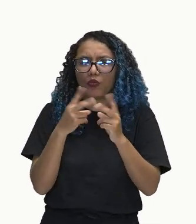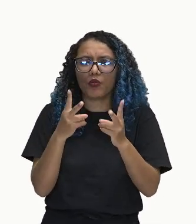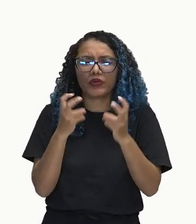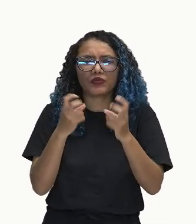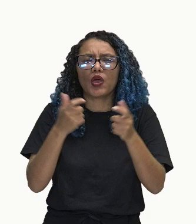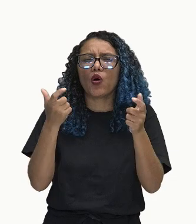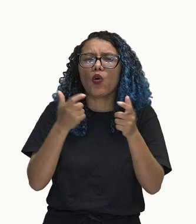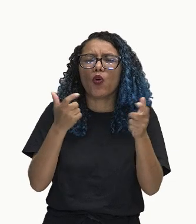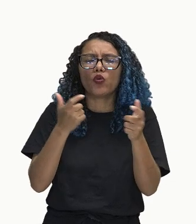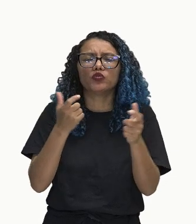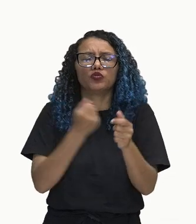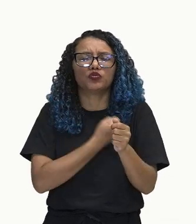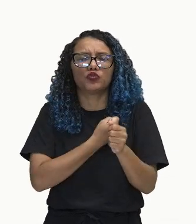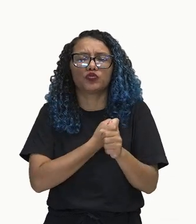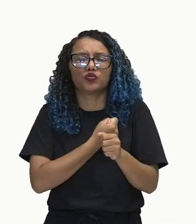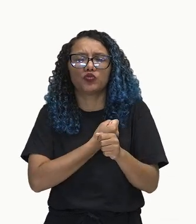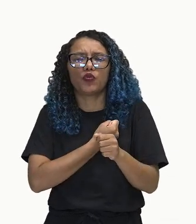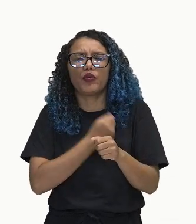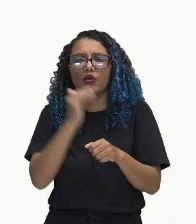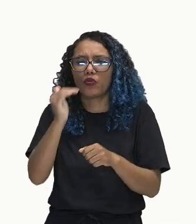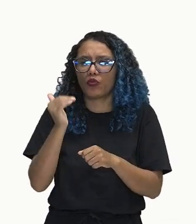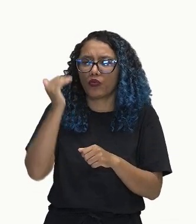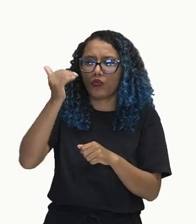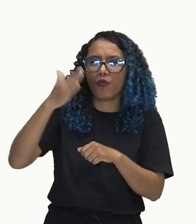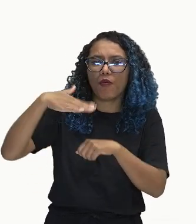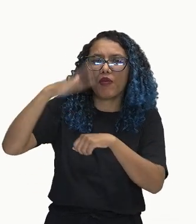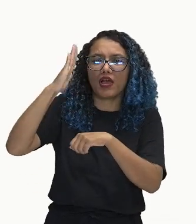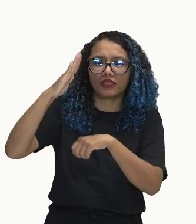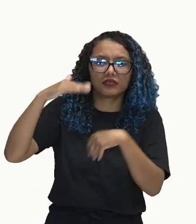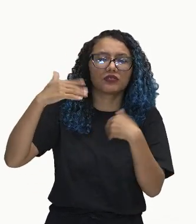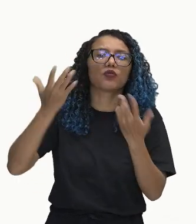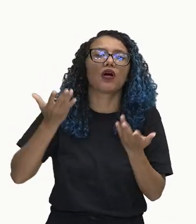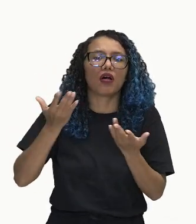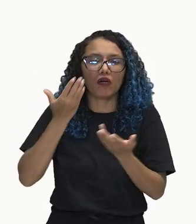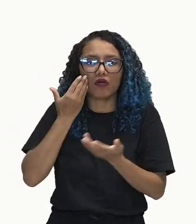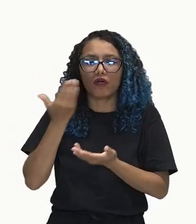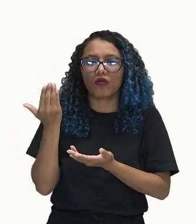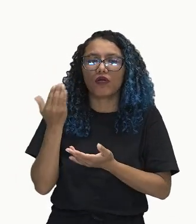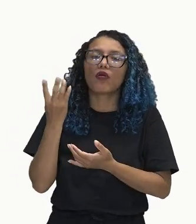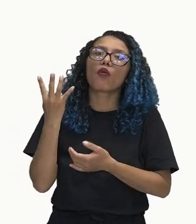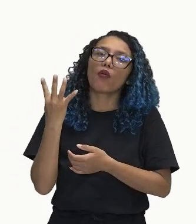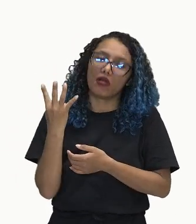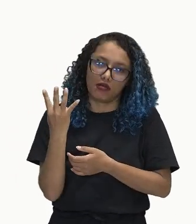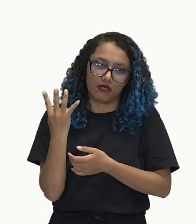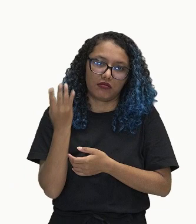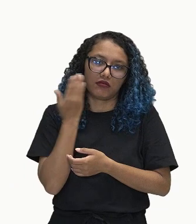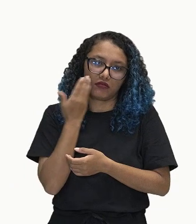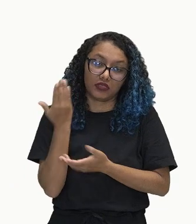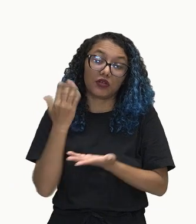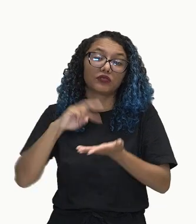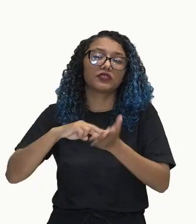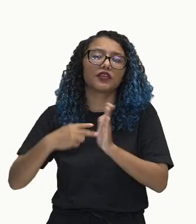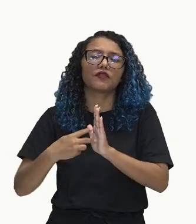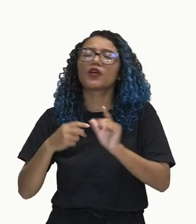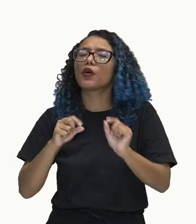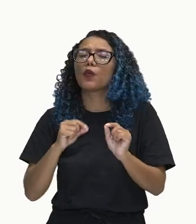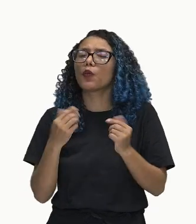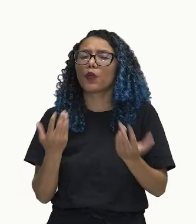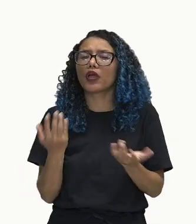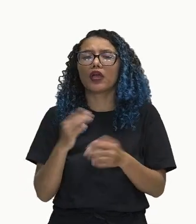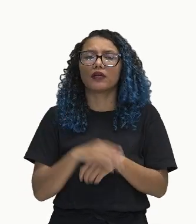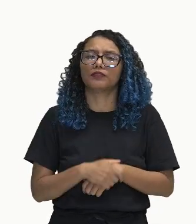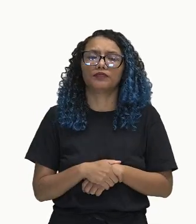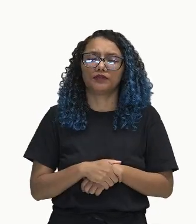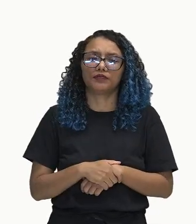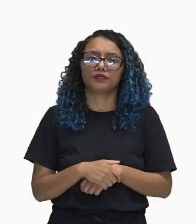maior expoente. E aqui, nesse caso, o maior expoente é justamente o 4, ou seja, nós temos